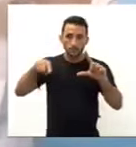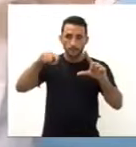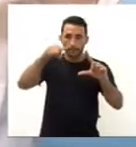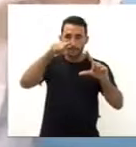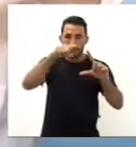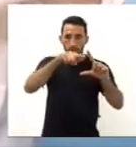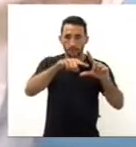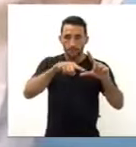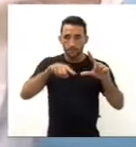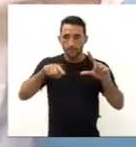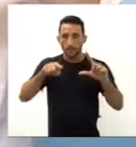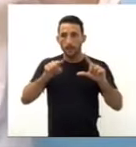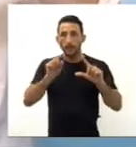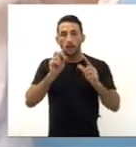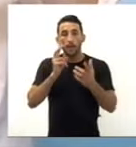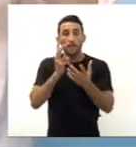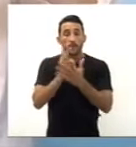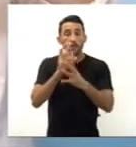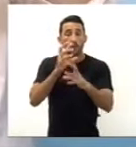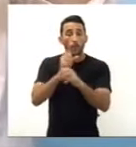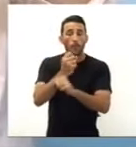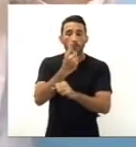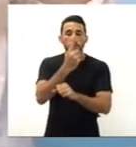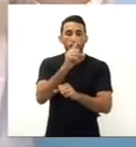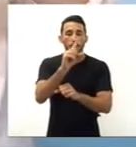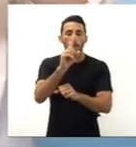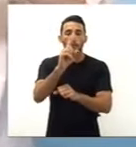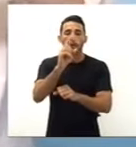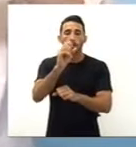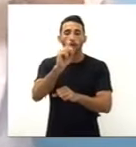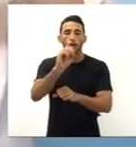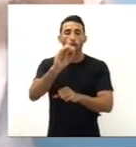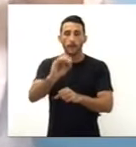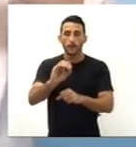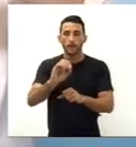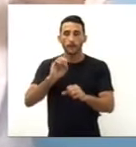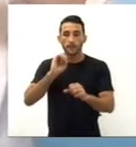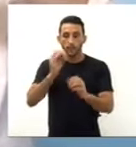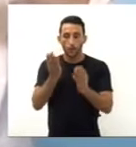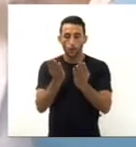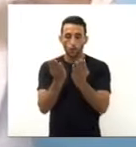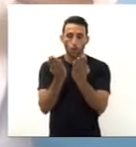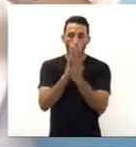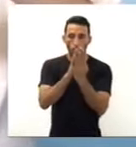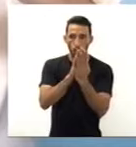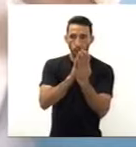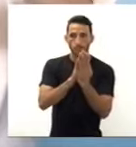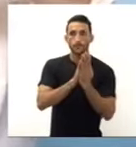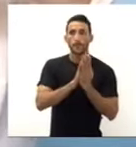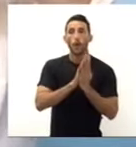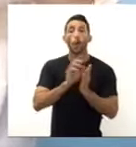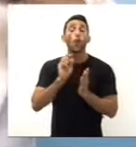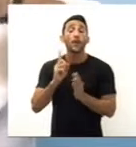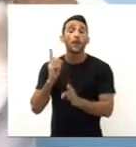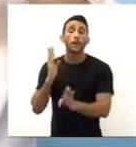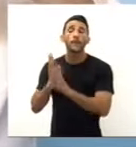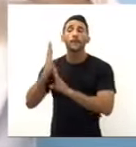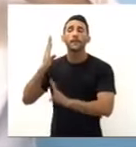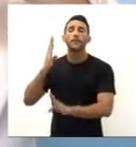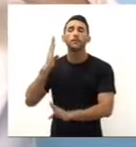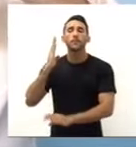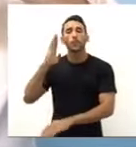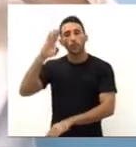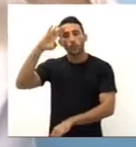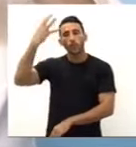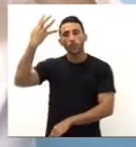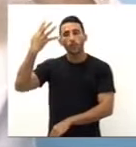ângulos internos, 180. Quando eu dobrei ele aqui, o que que eu encontrei? Continuo